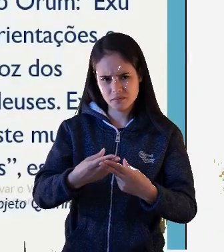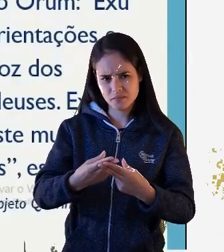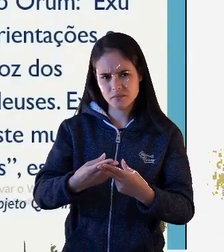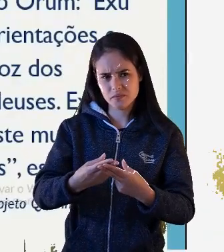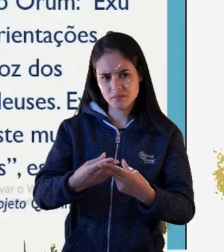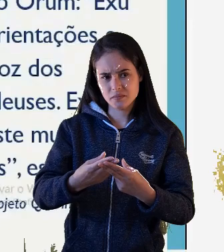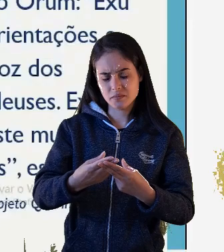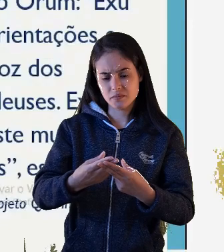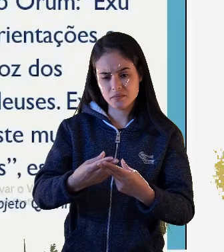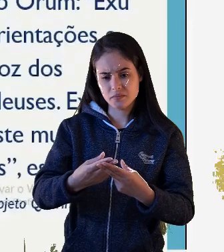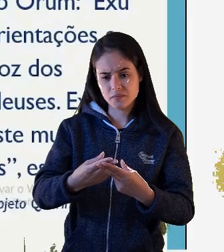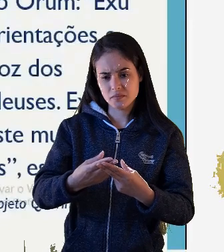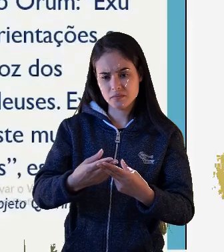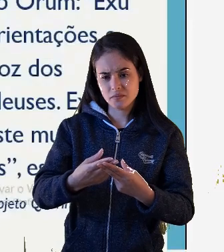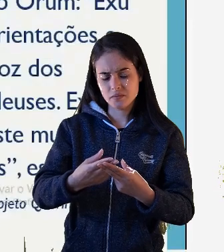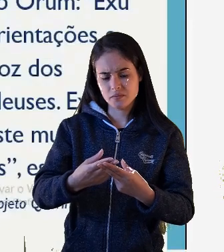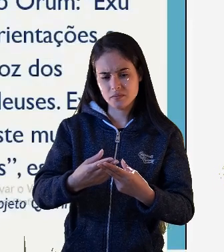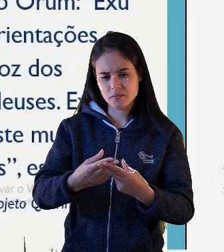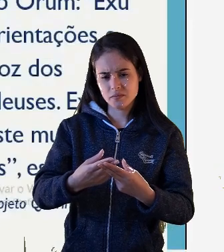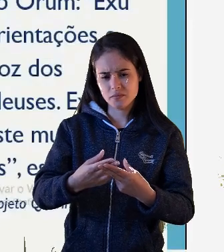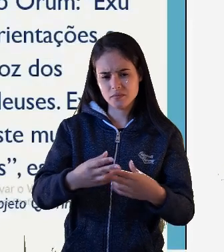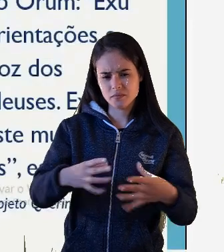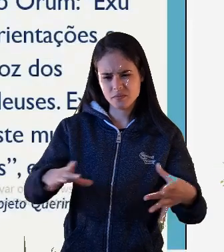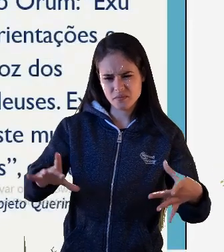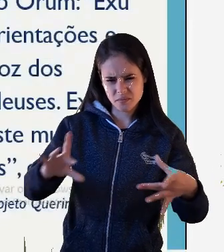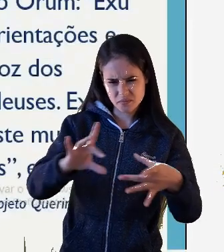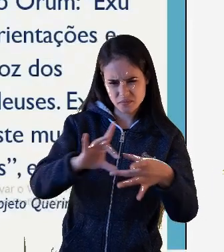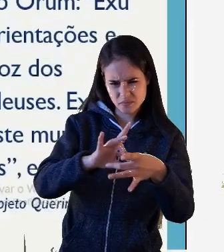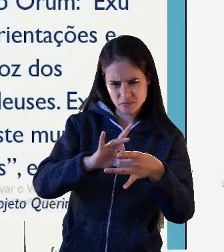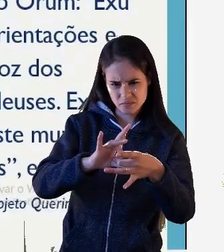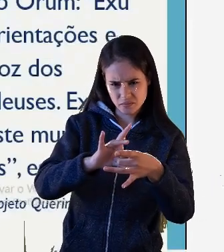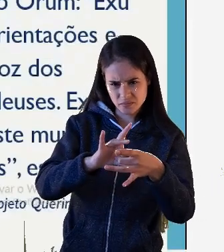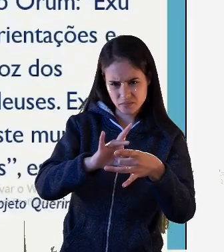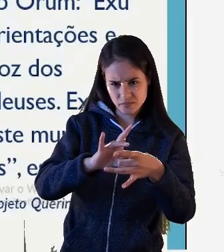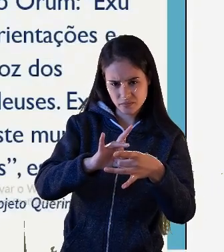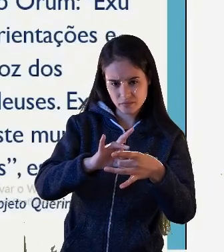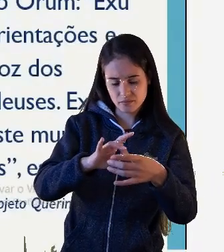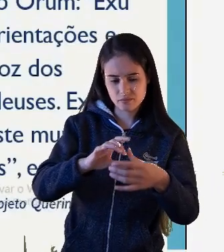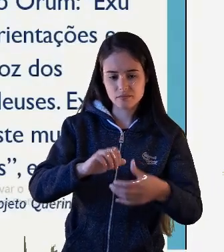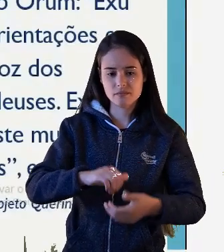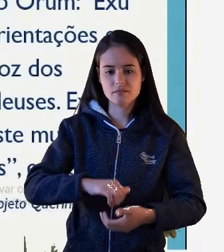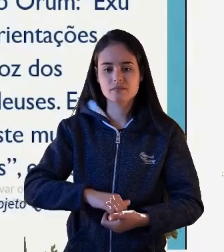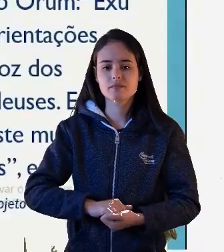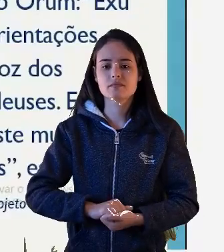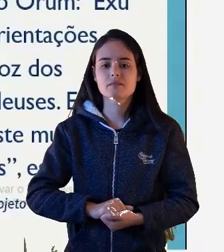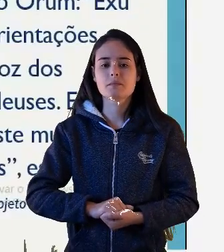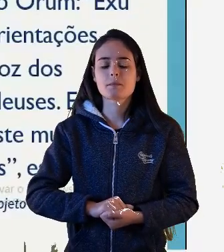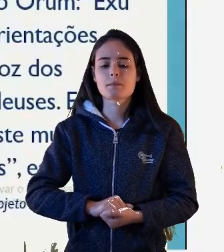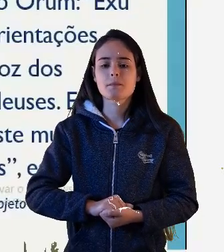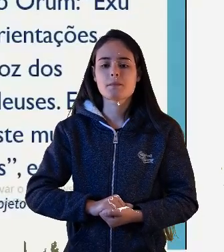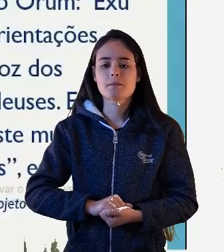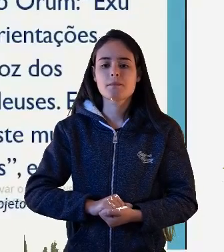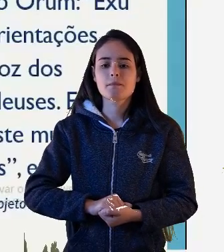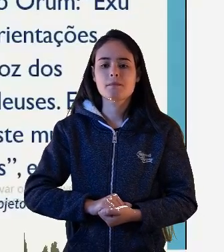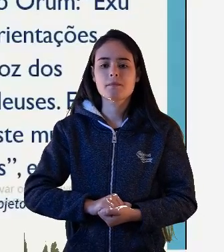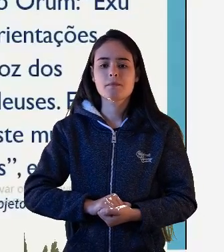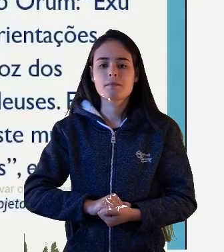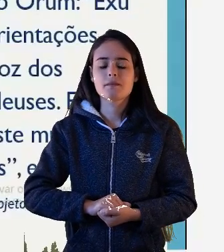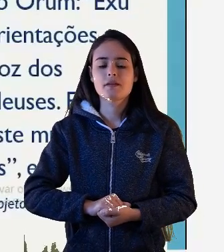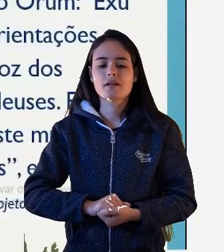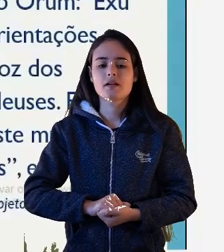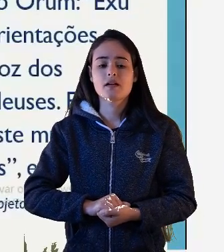de muita perseguição, né? Há muita falácia sobre os orixás. Exu talvez seja o mais equivocado, né? De conceito